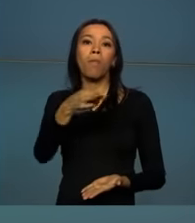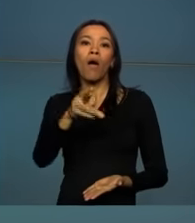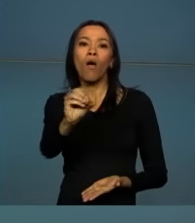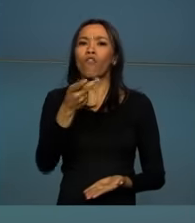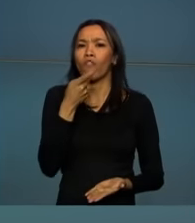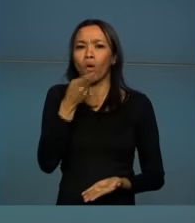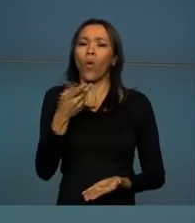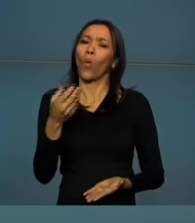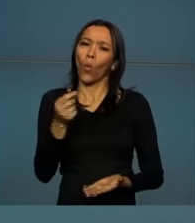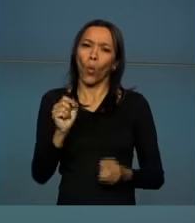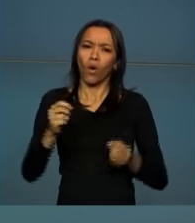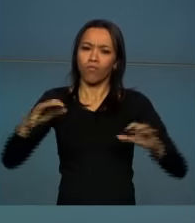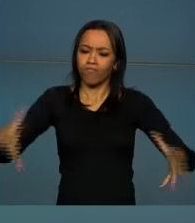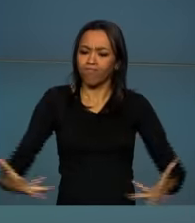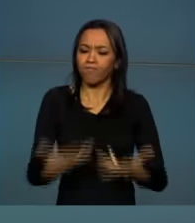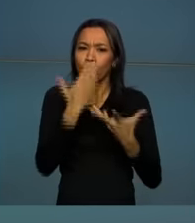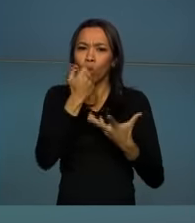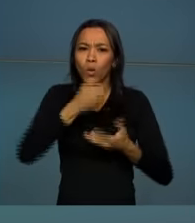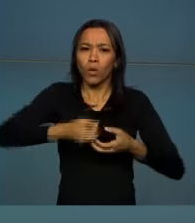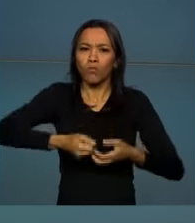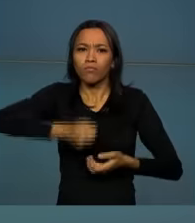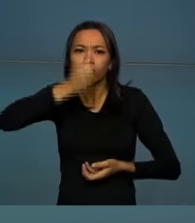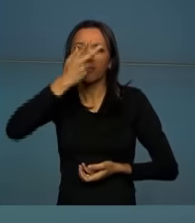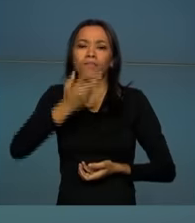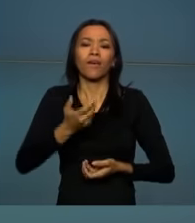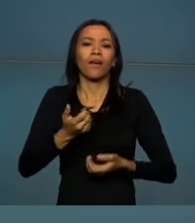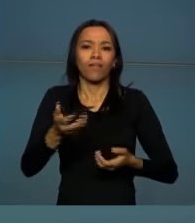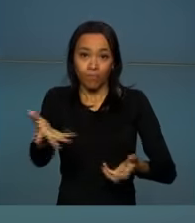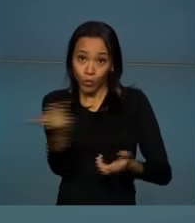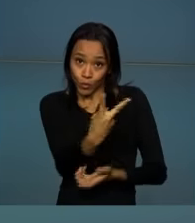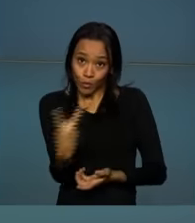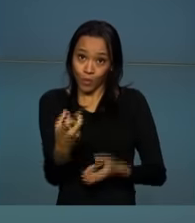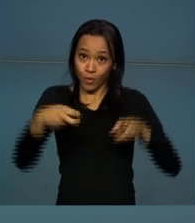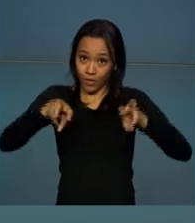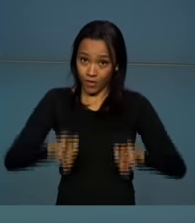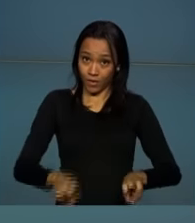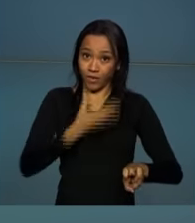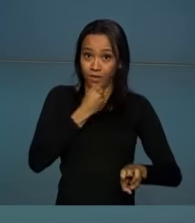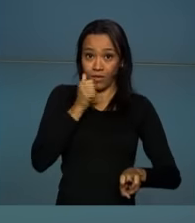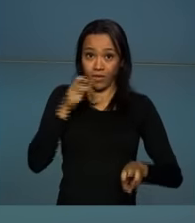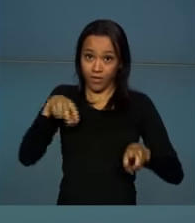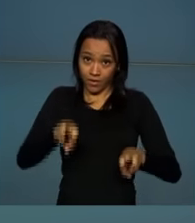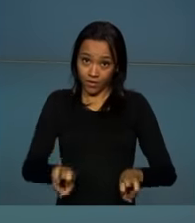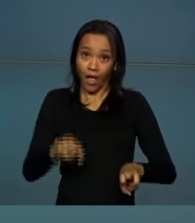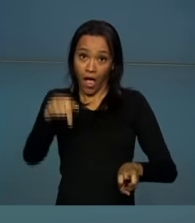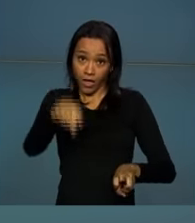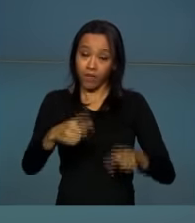Vieira, ofereceu um almoço ao príncipe e princesa Akishino no Palácio do